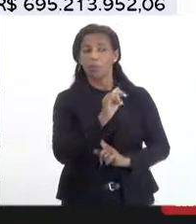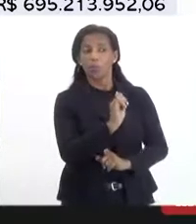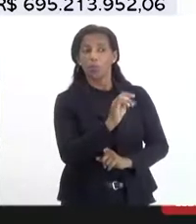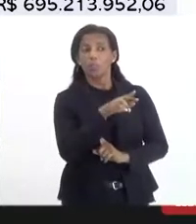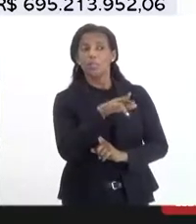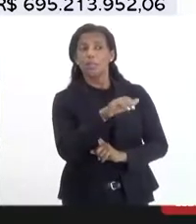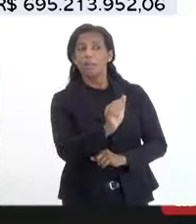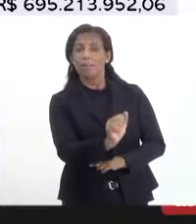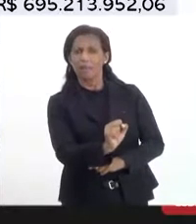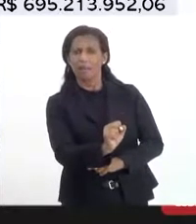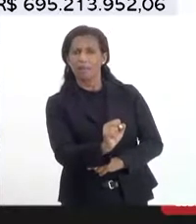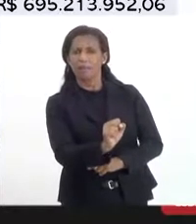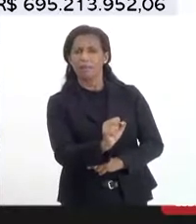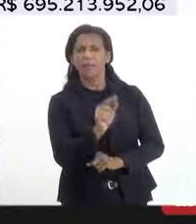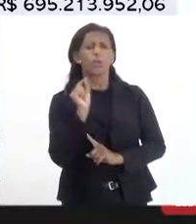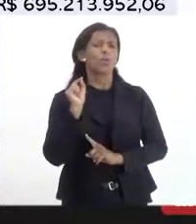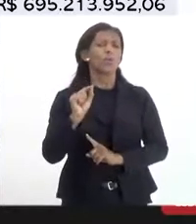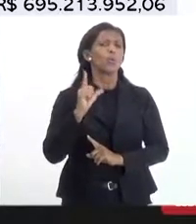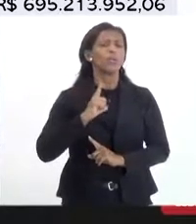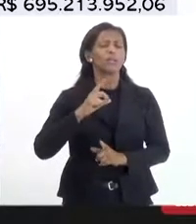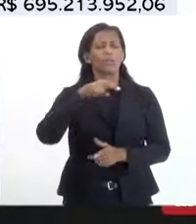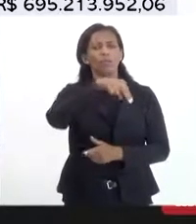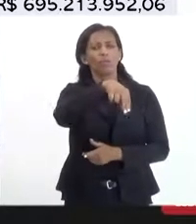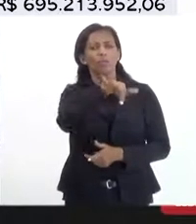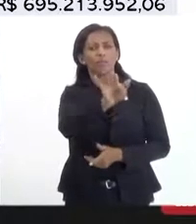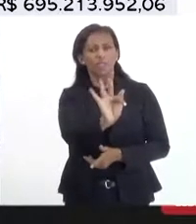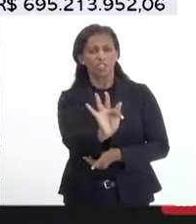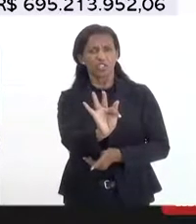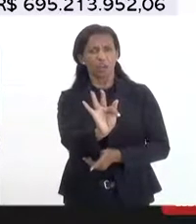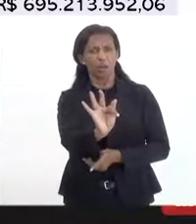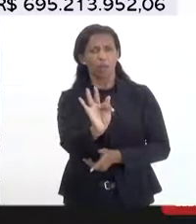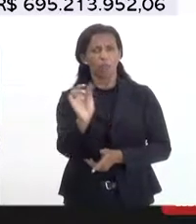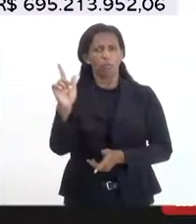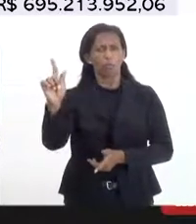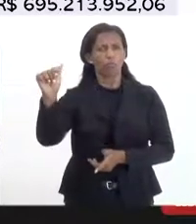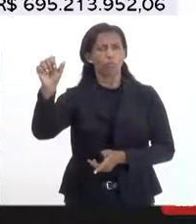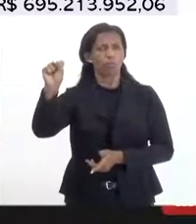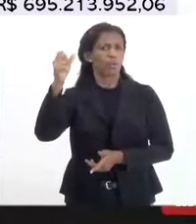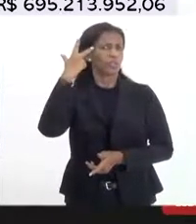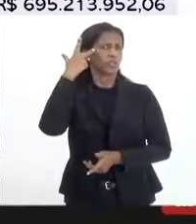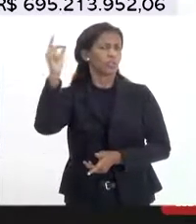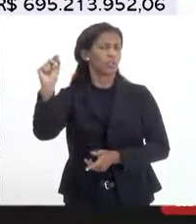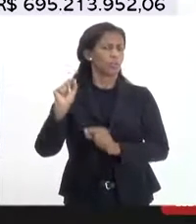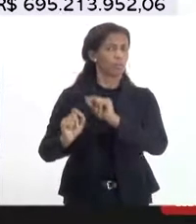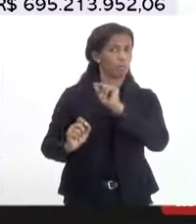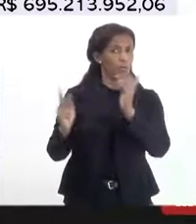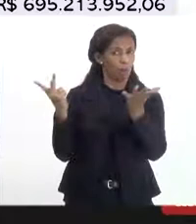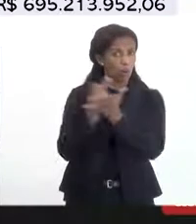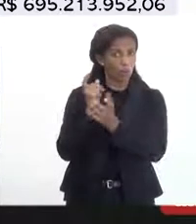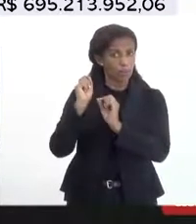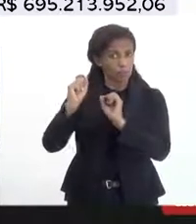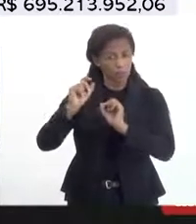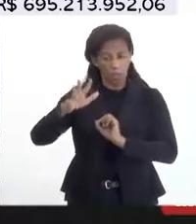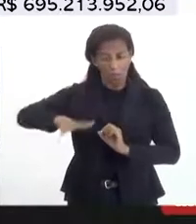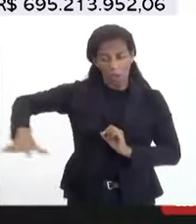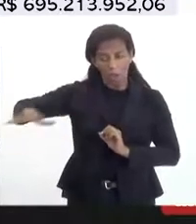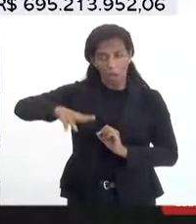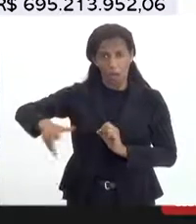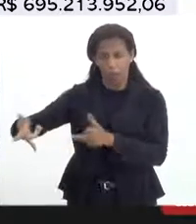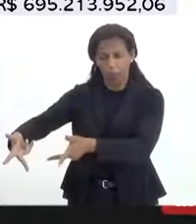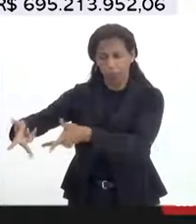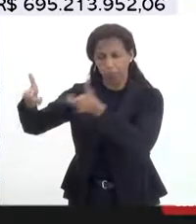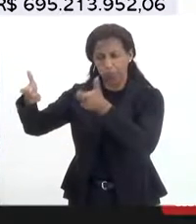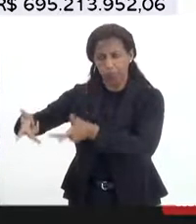foi a mercadoria, mas o que isso tem a ver com essas notas fiscais de líquido de gás natural? Acontece que saíram dos campos de exploração